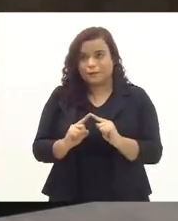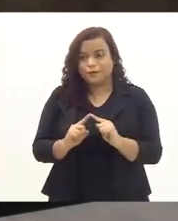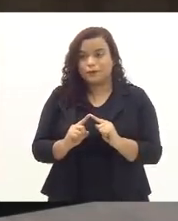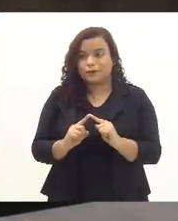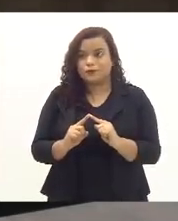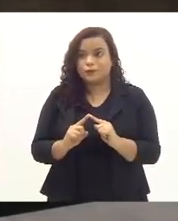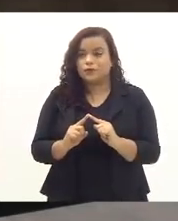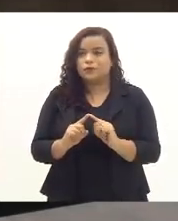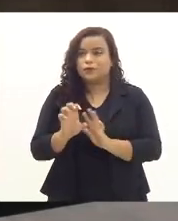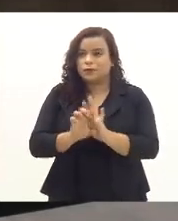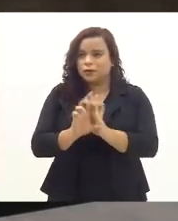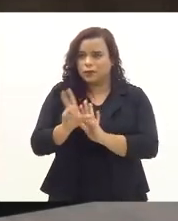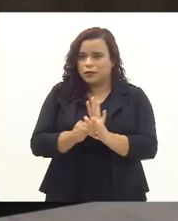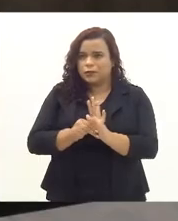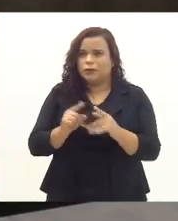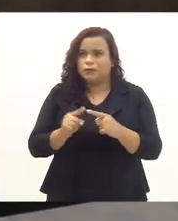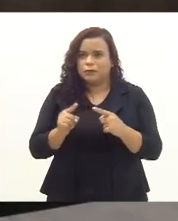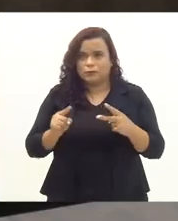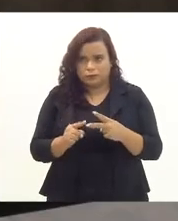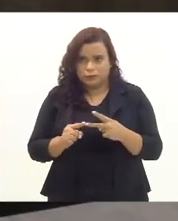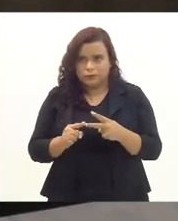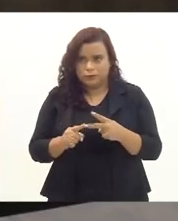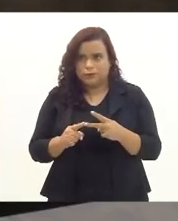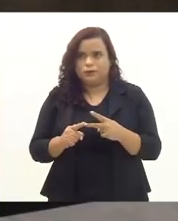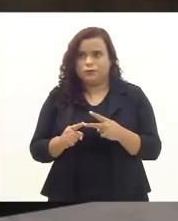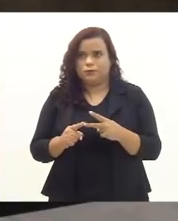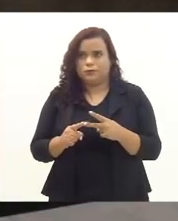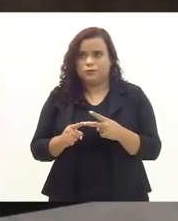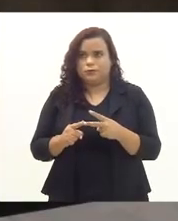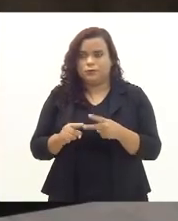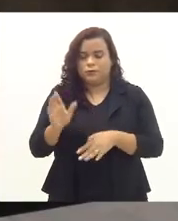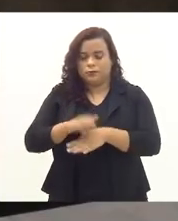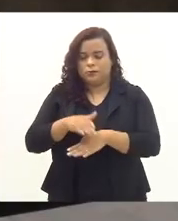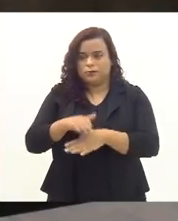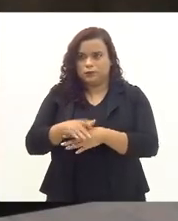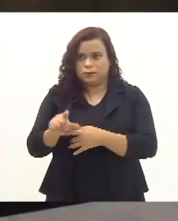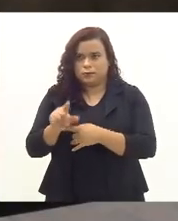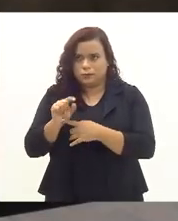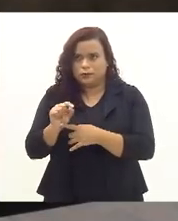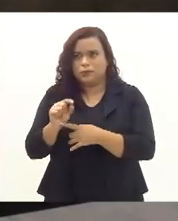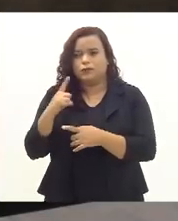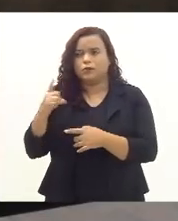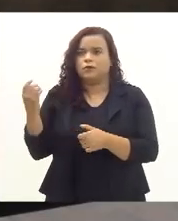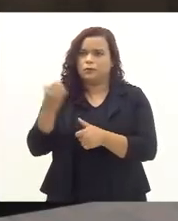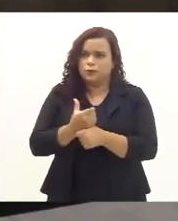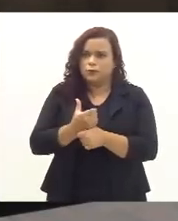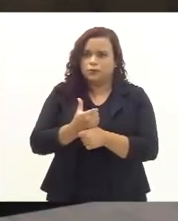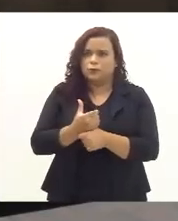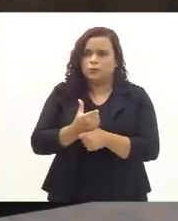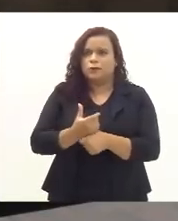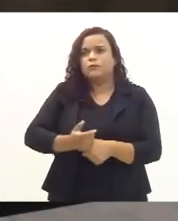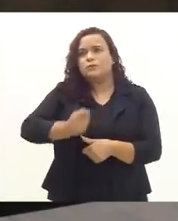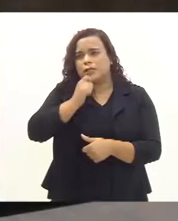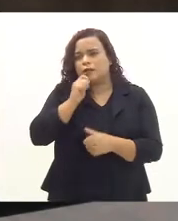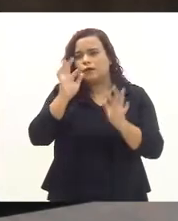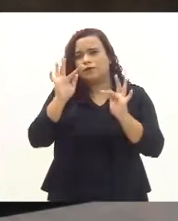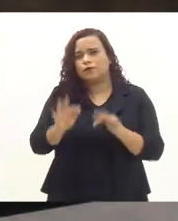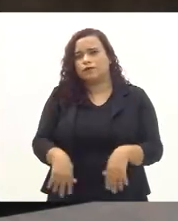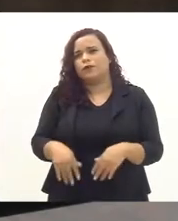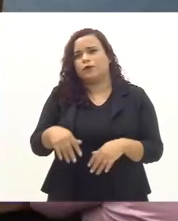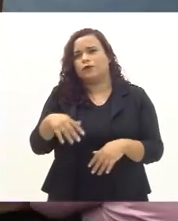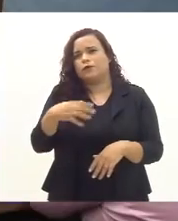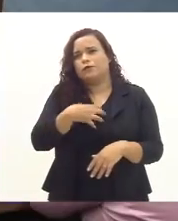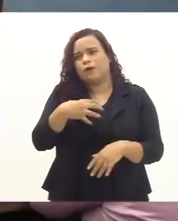com duas emendas optando por substitutivo sem pedir forma